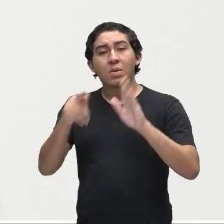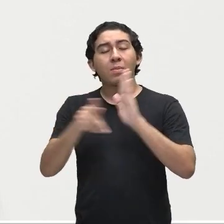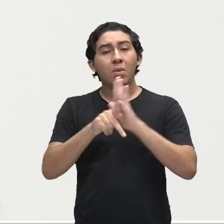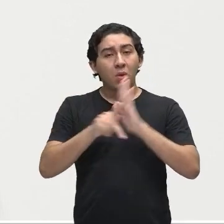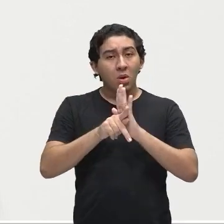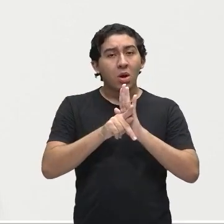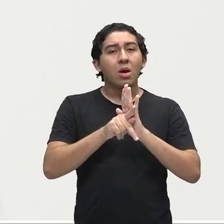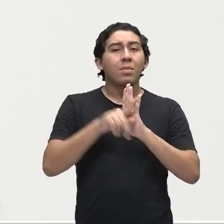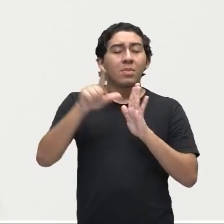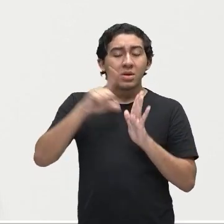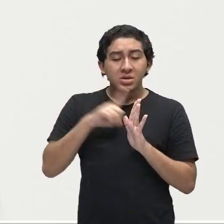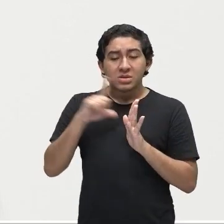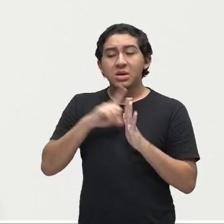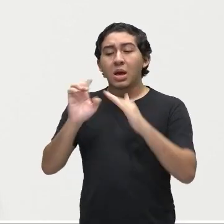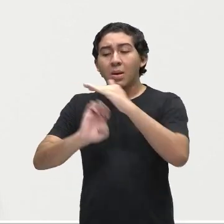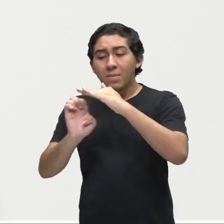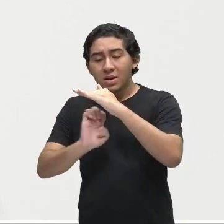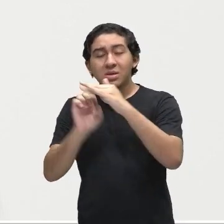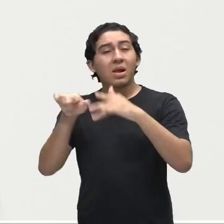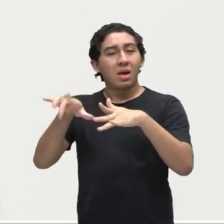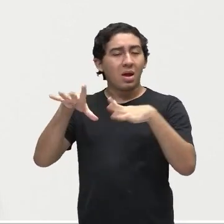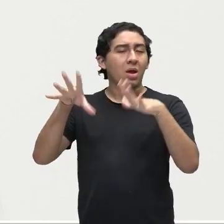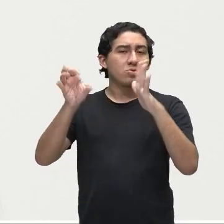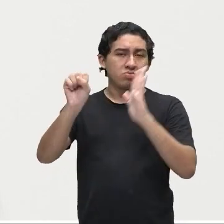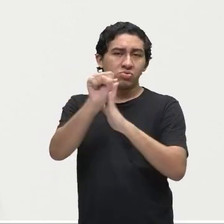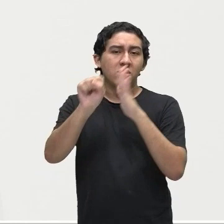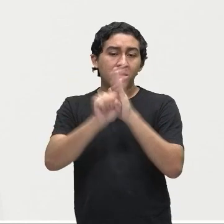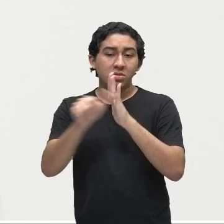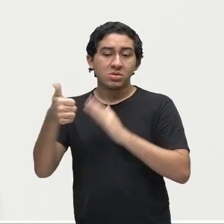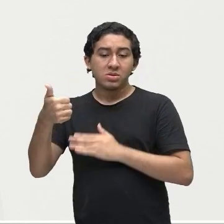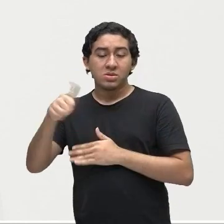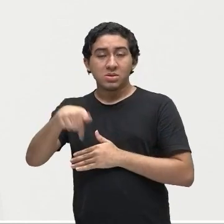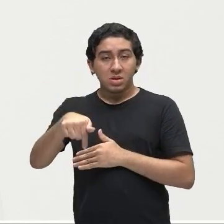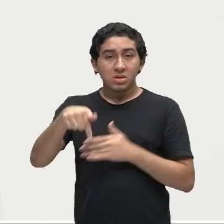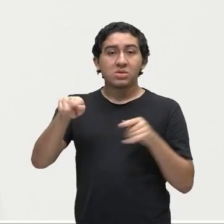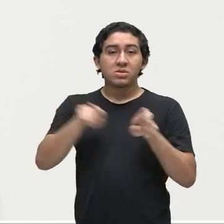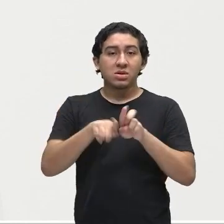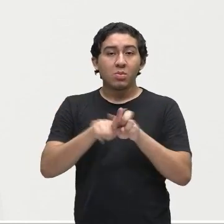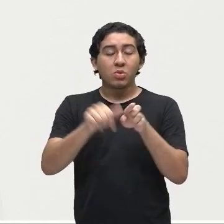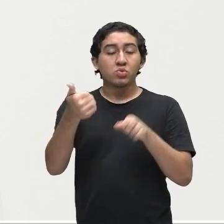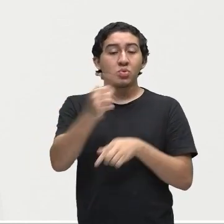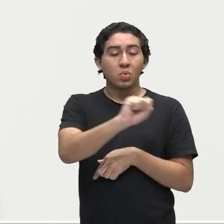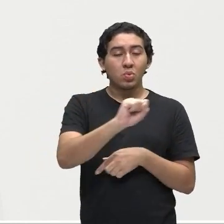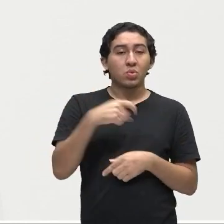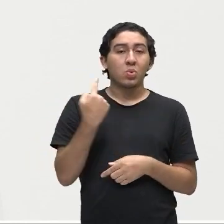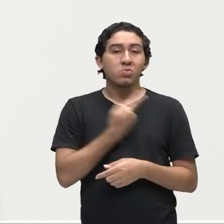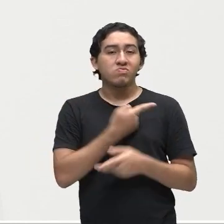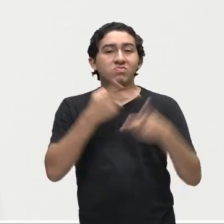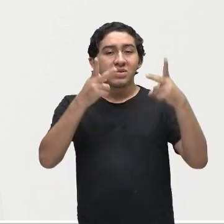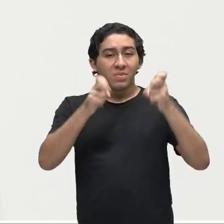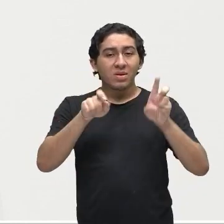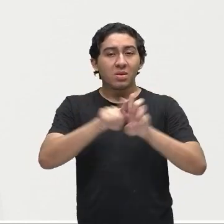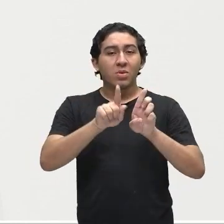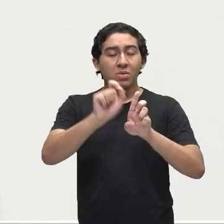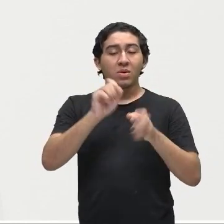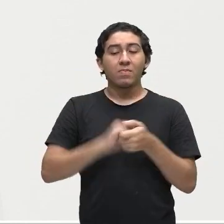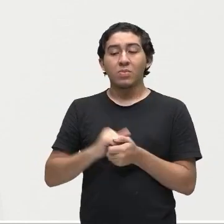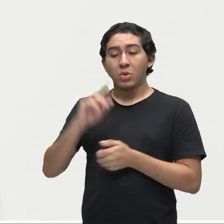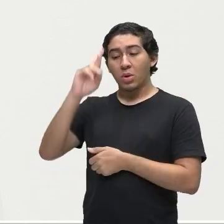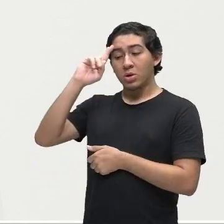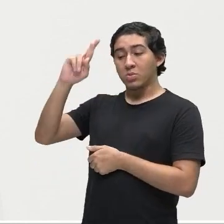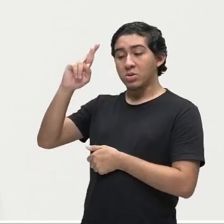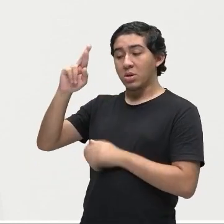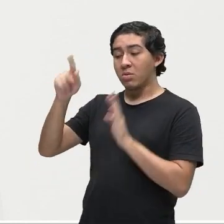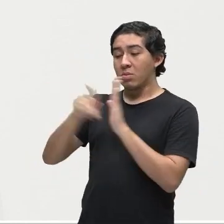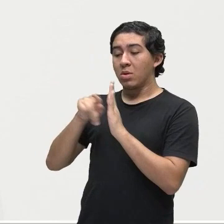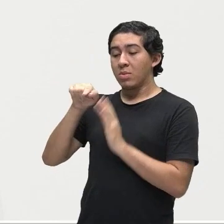lá durante o século 17 e 18, porque nós vamos começar a ver aqui o mestre do ofício